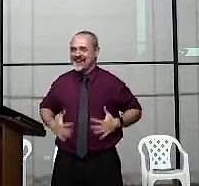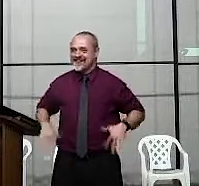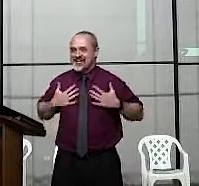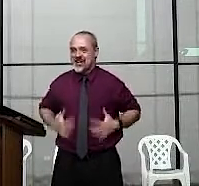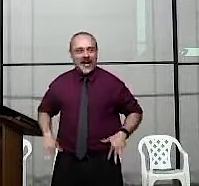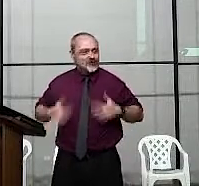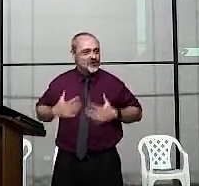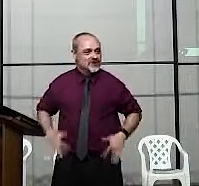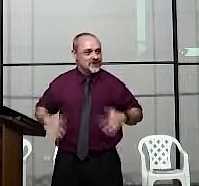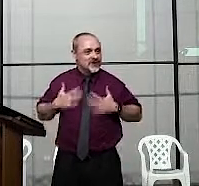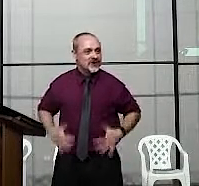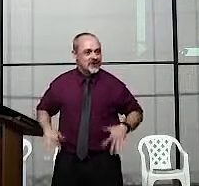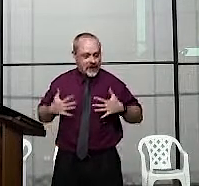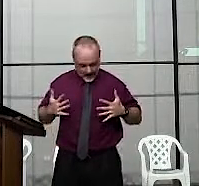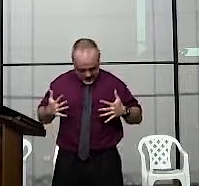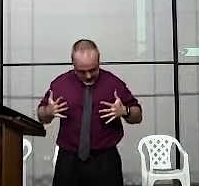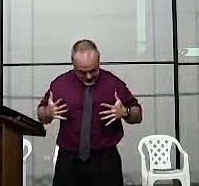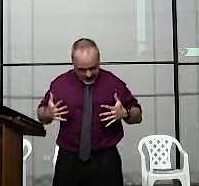Tem jeito?